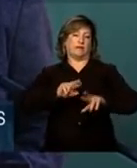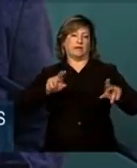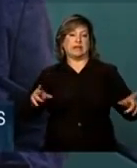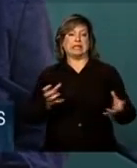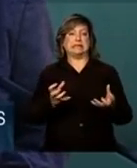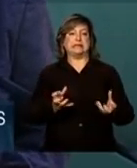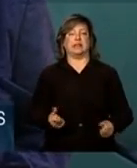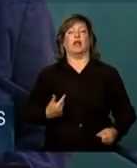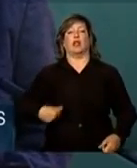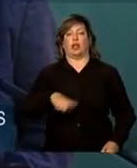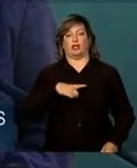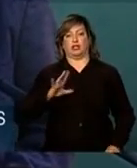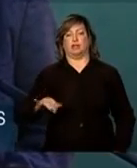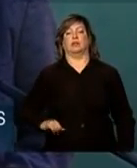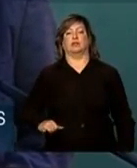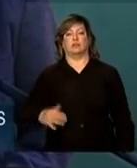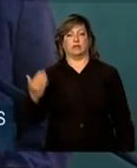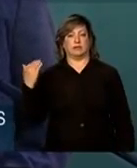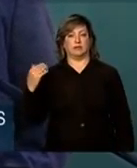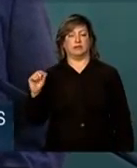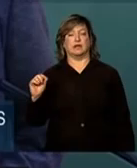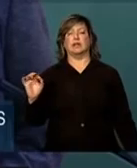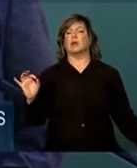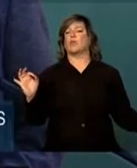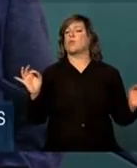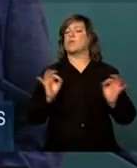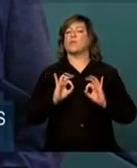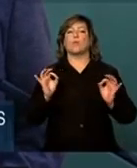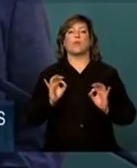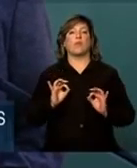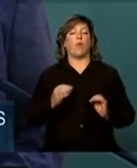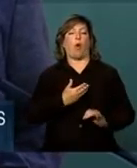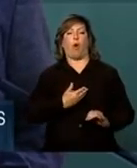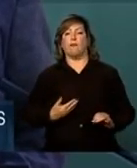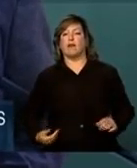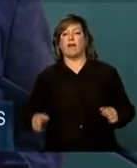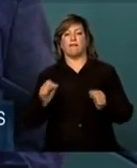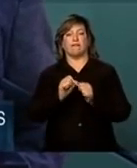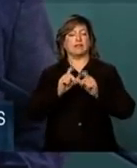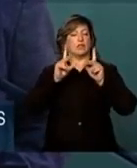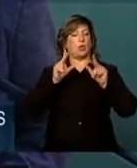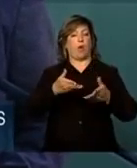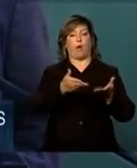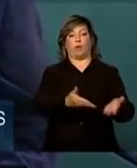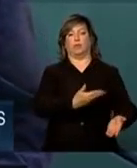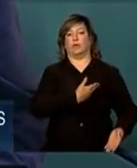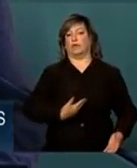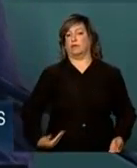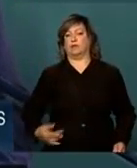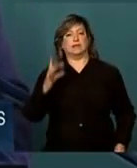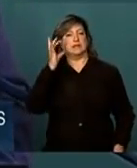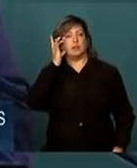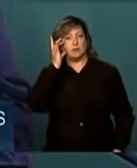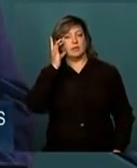que nós já vivemos. Nenhum governo investiu tanto em infraestrutura hídrica como esse governo está